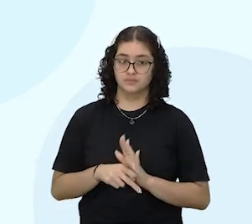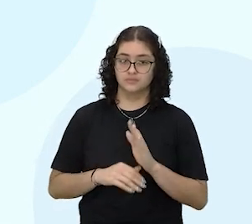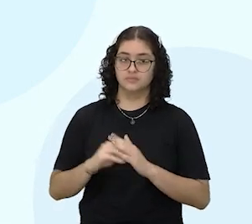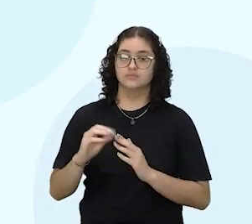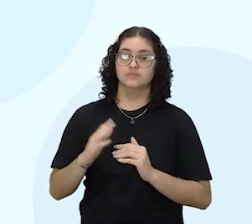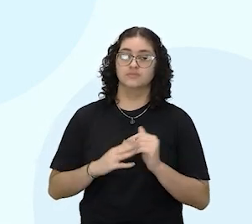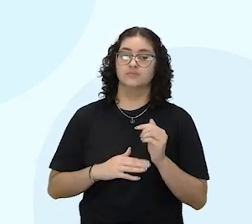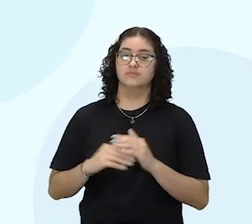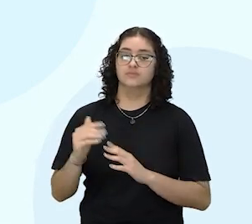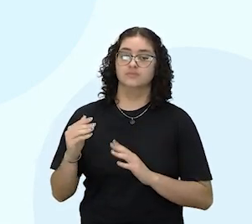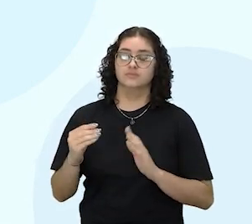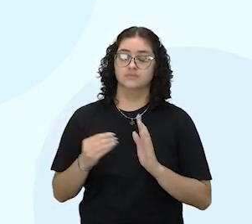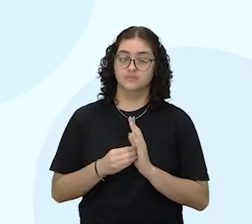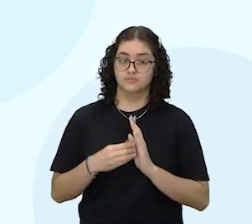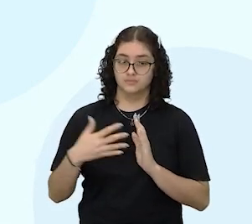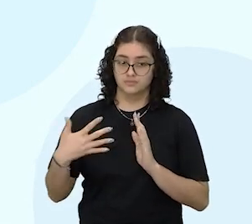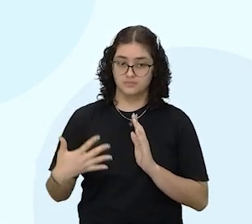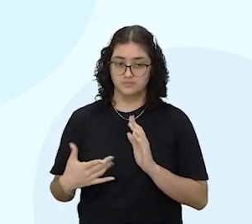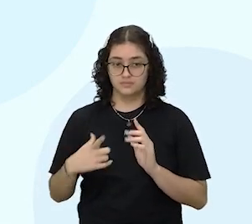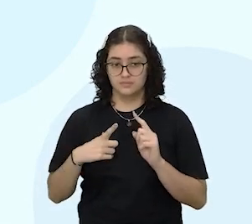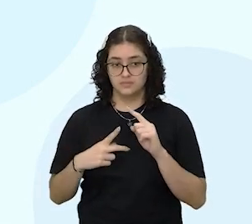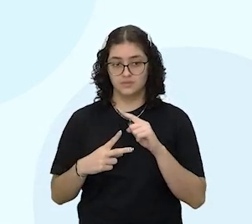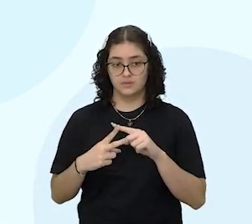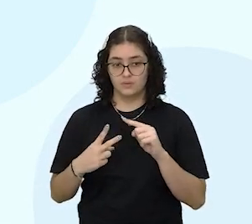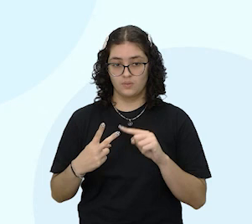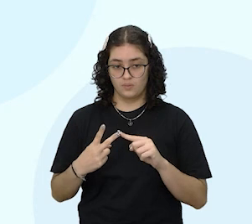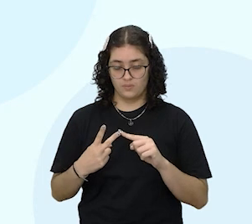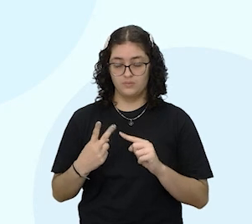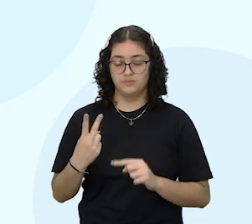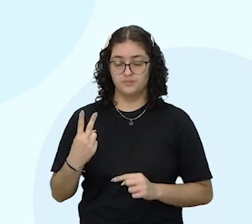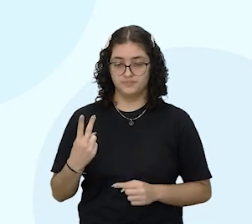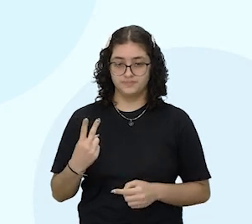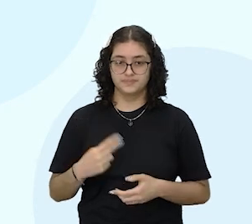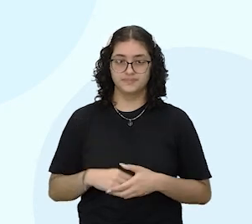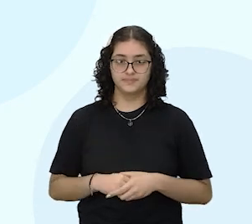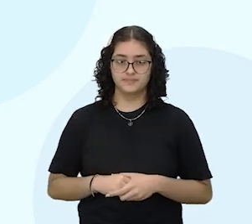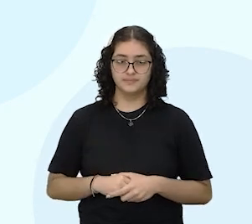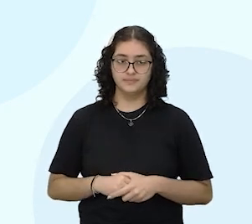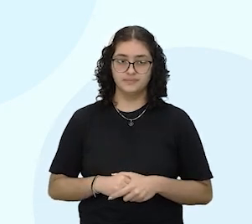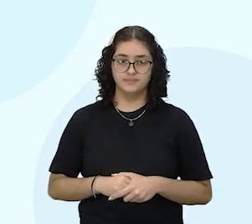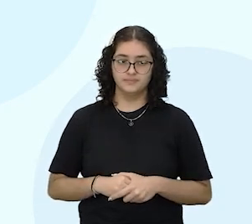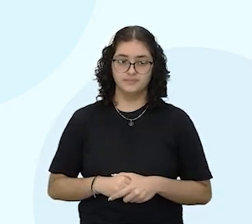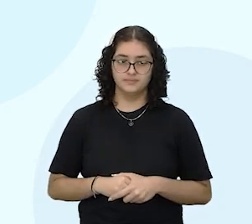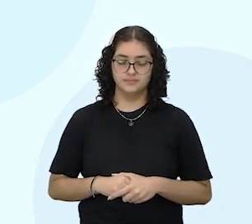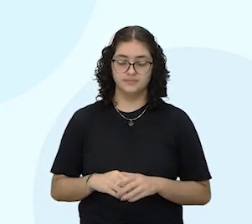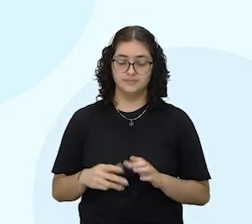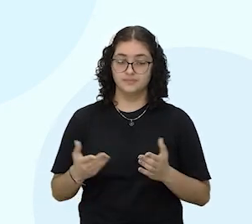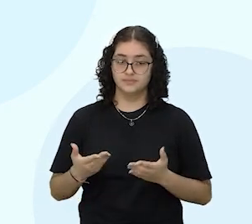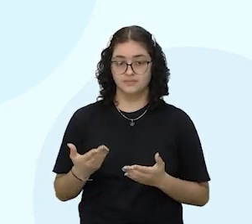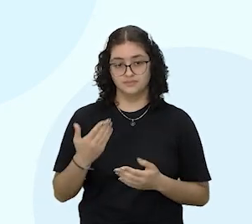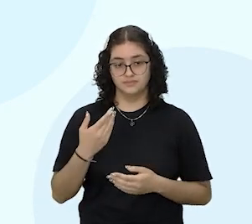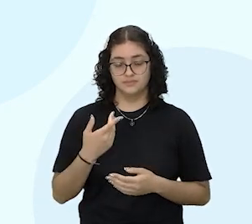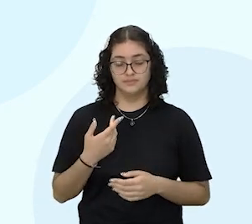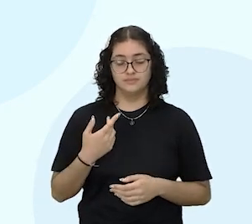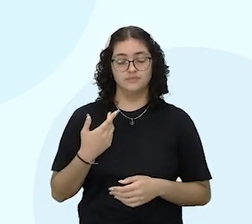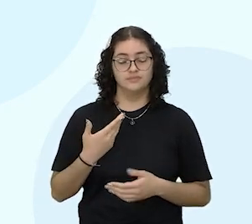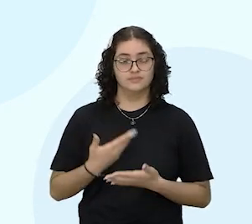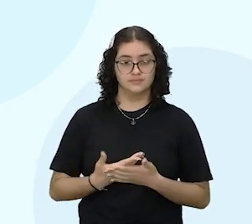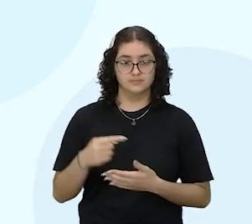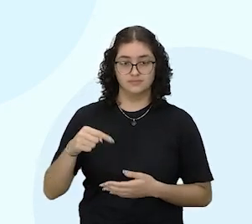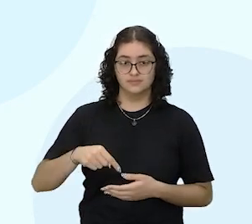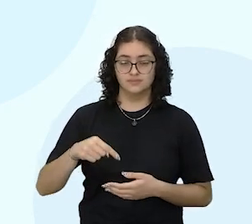né, são duas que especificamente a gente está apreciando aí nessa nossa aula de hoje, é